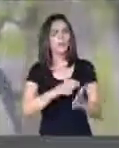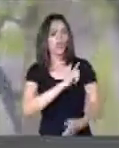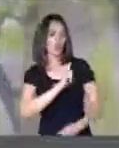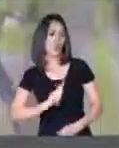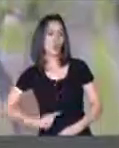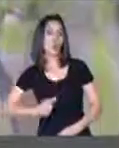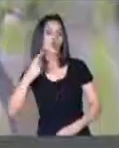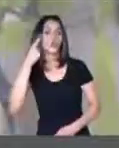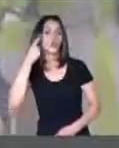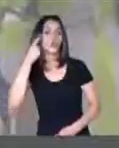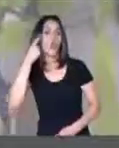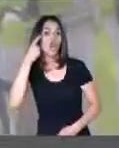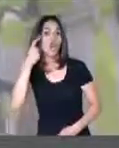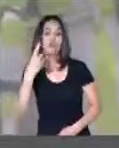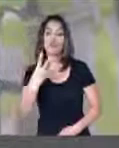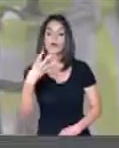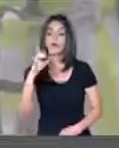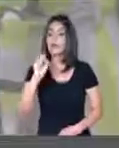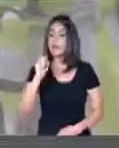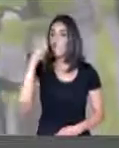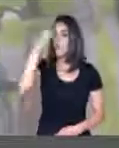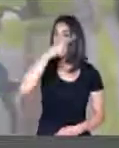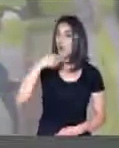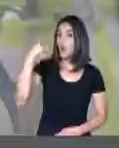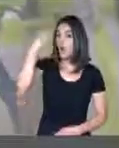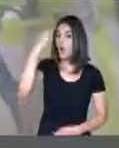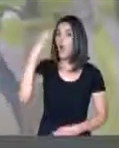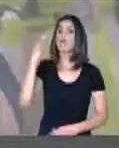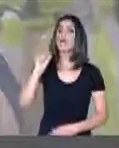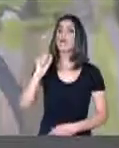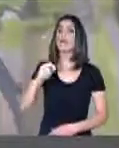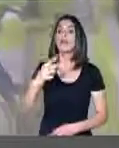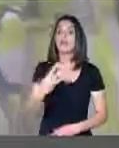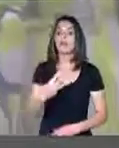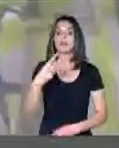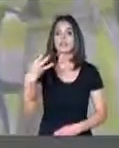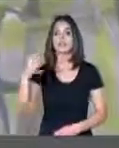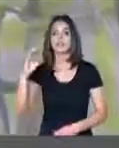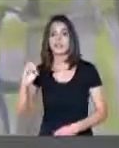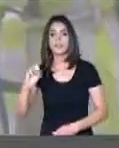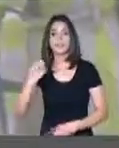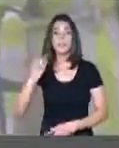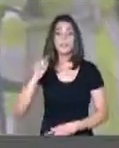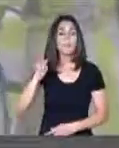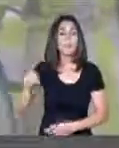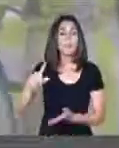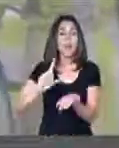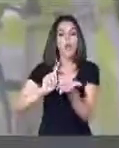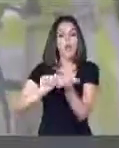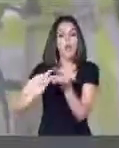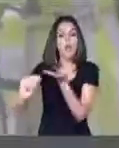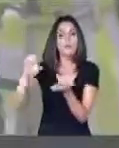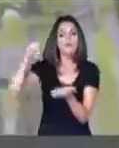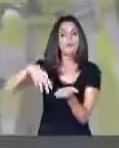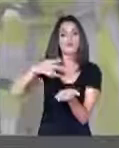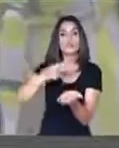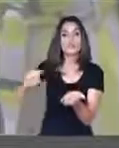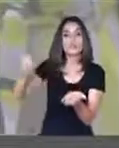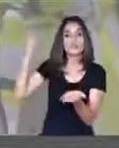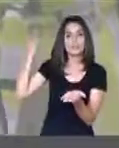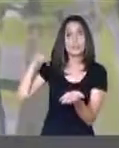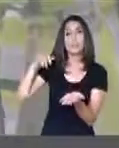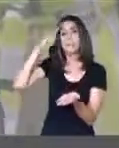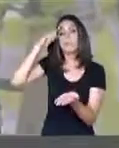governador João Dória, em 48 horas, devolver todas as 330 mil apostilas que na última semana ele